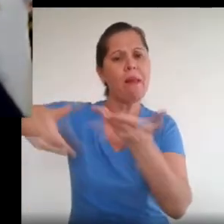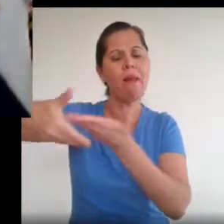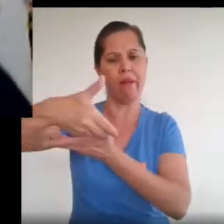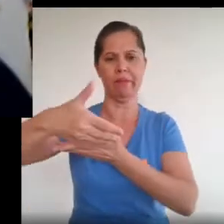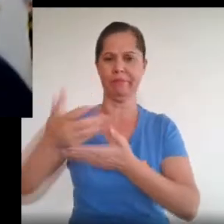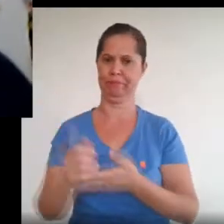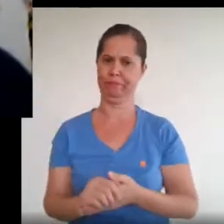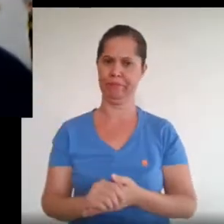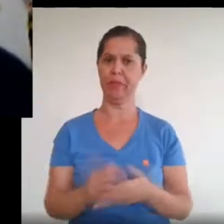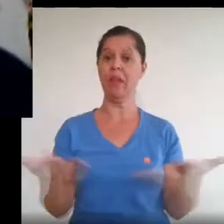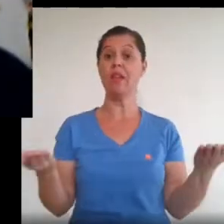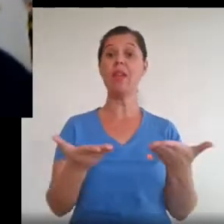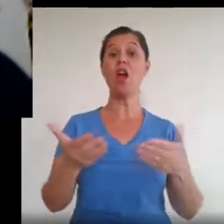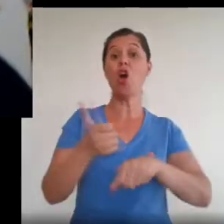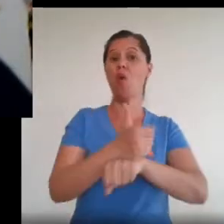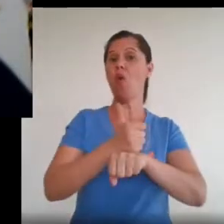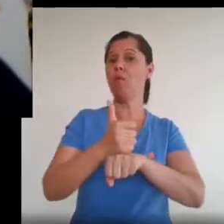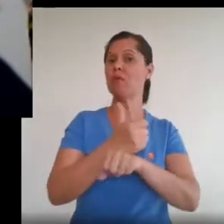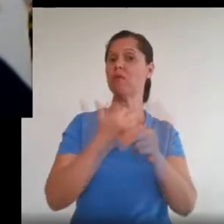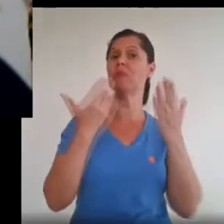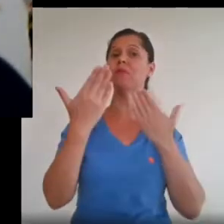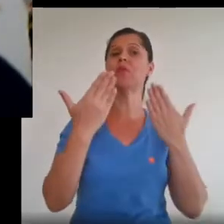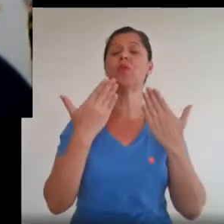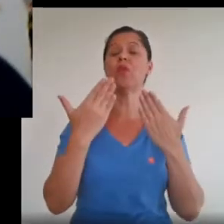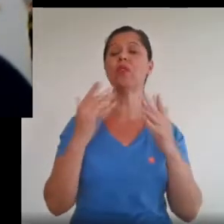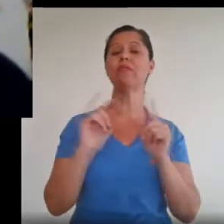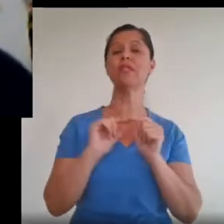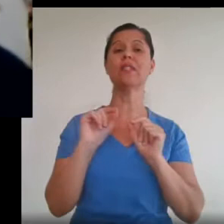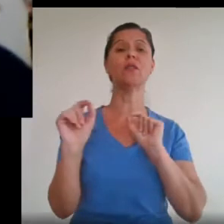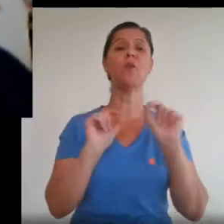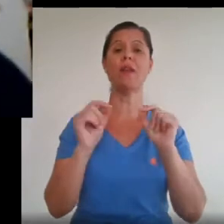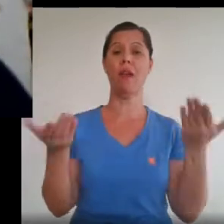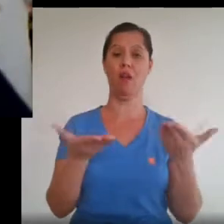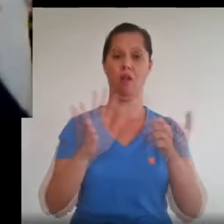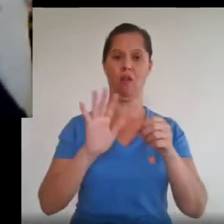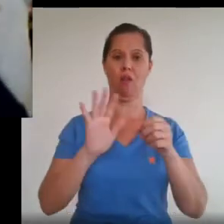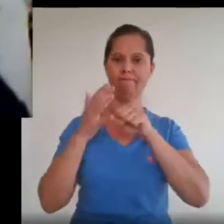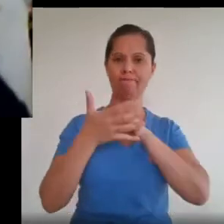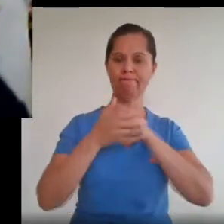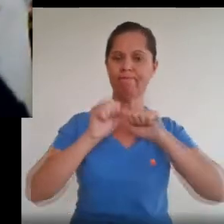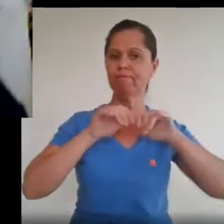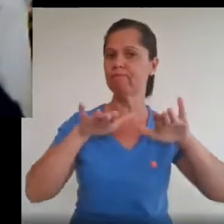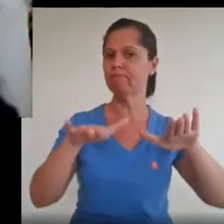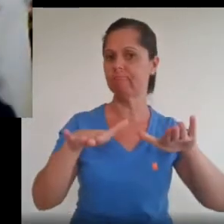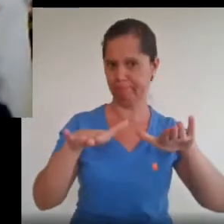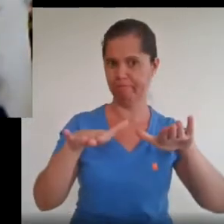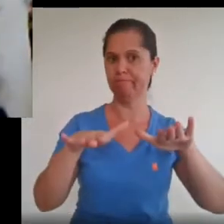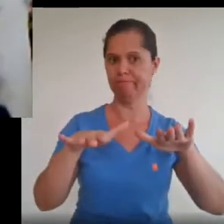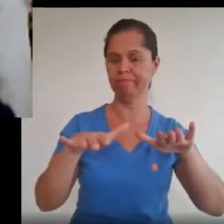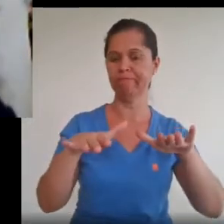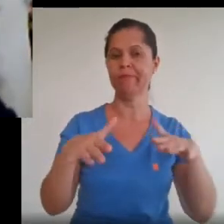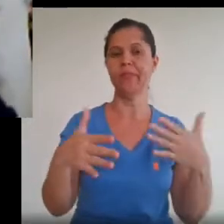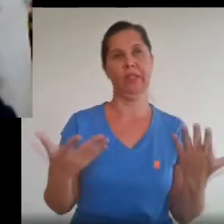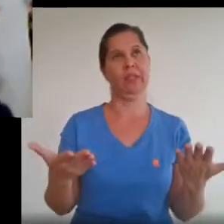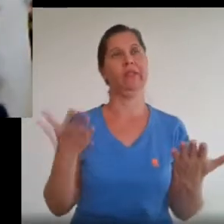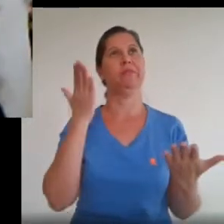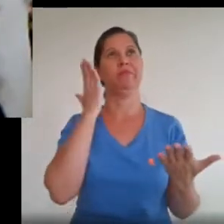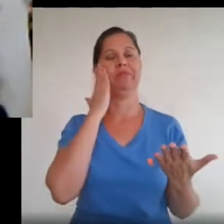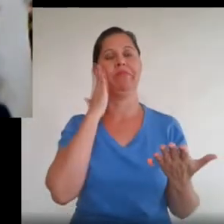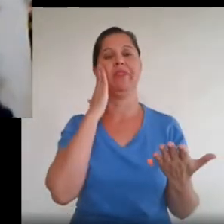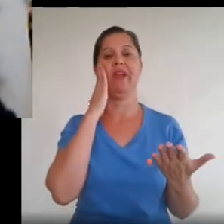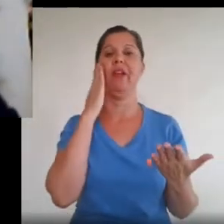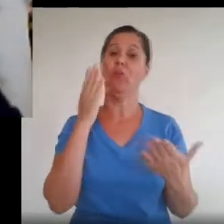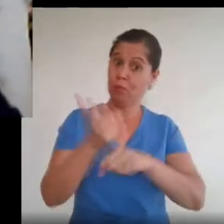psicologia? O que a psicologia deveria estar fazendo nesse momento? E é o que a psicologia, né, a